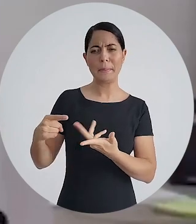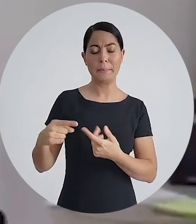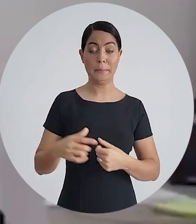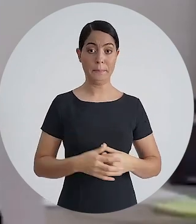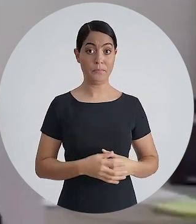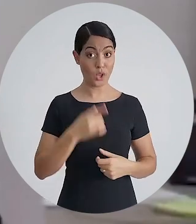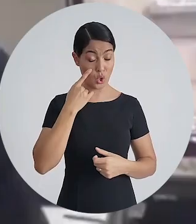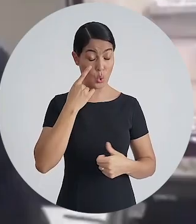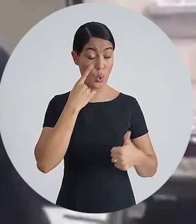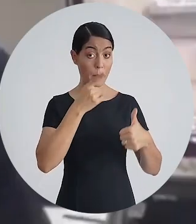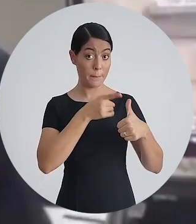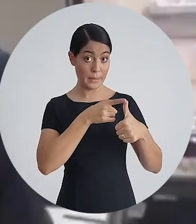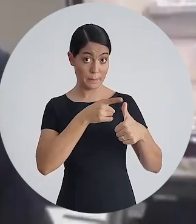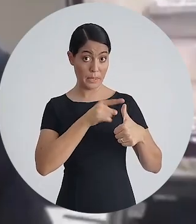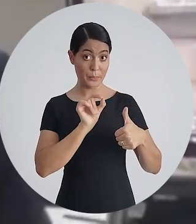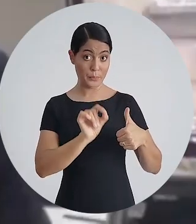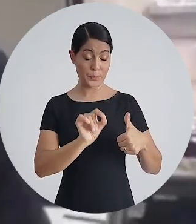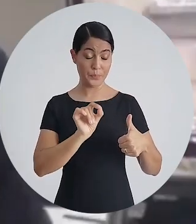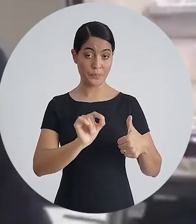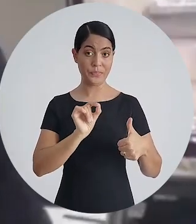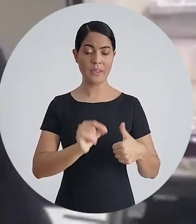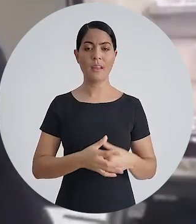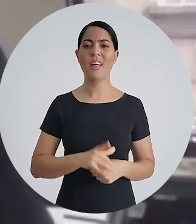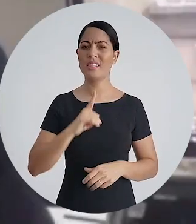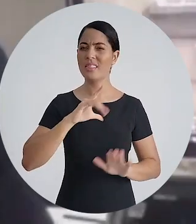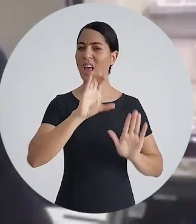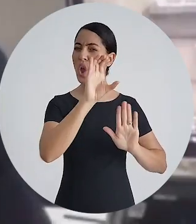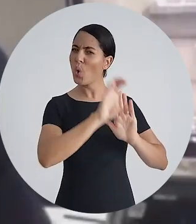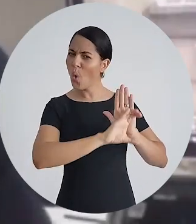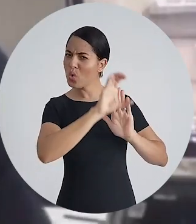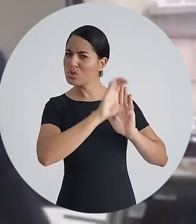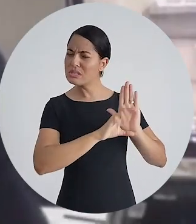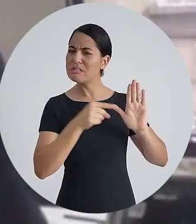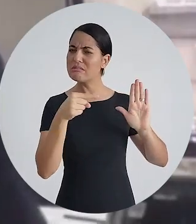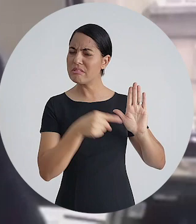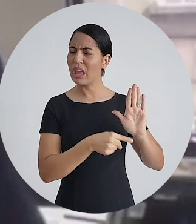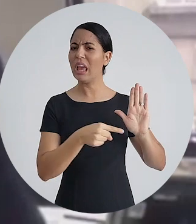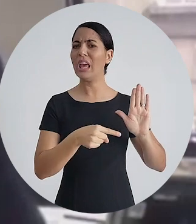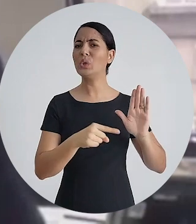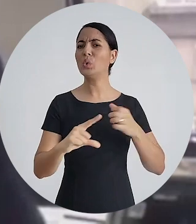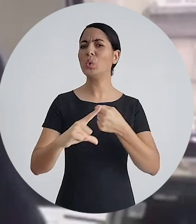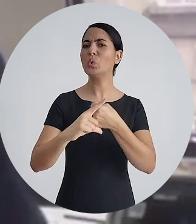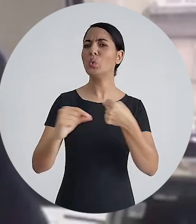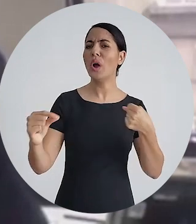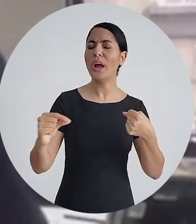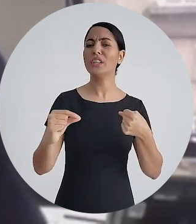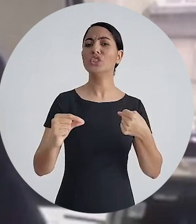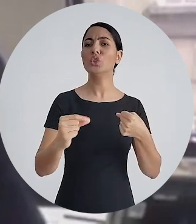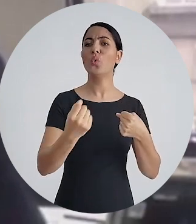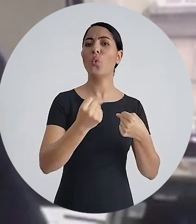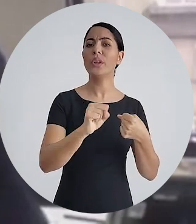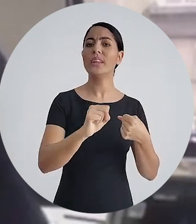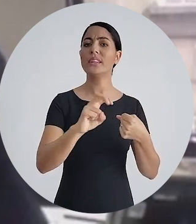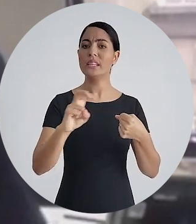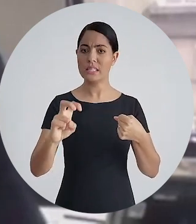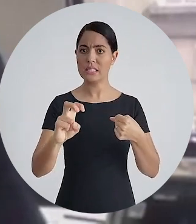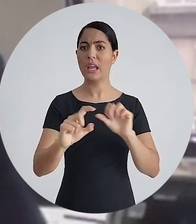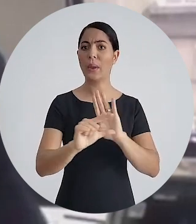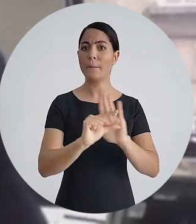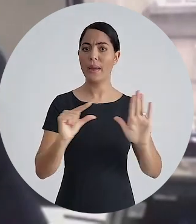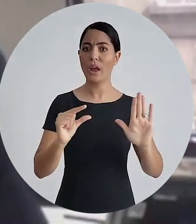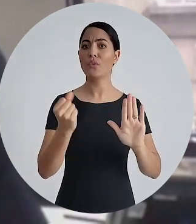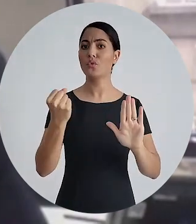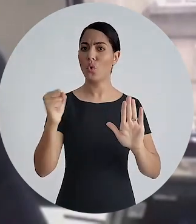Primeiro, o desafio de desvendar o conceito e o alcance do